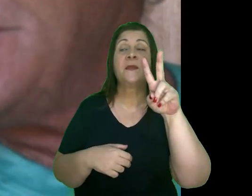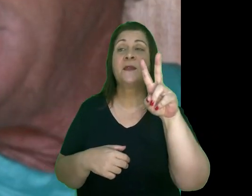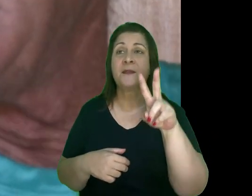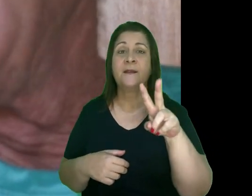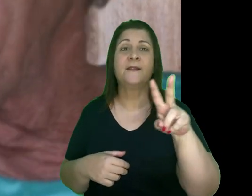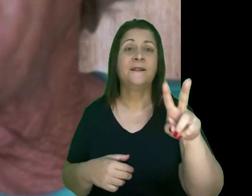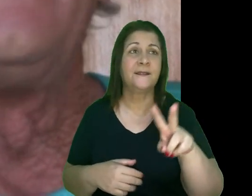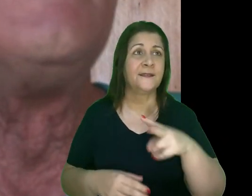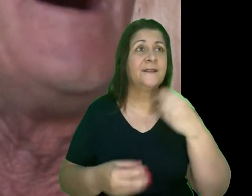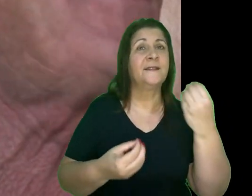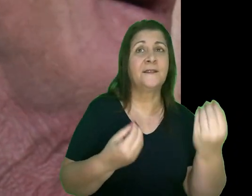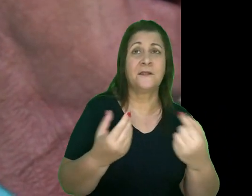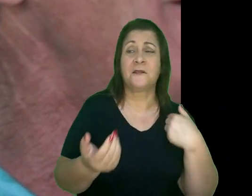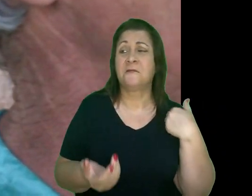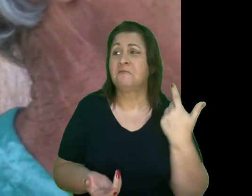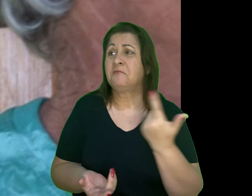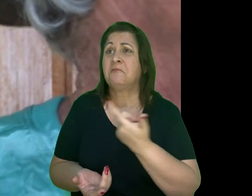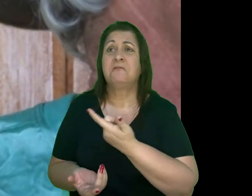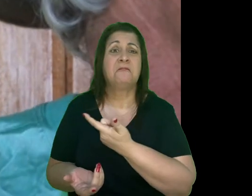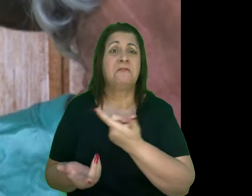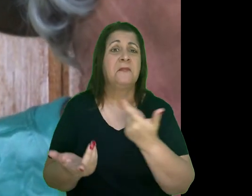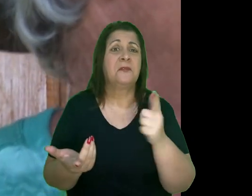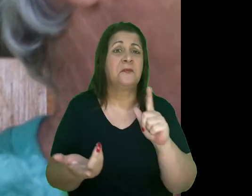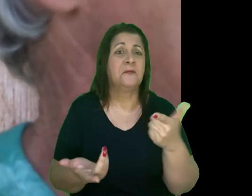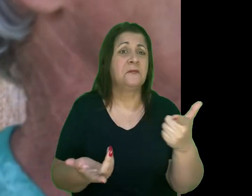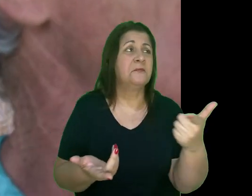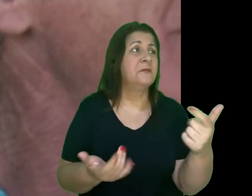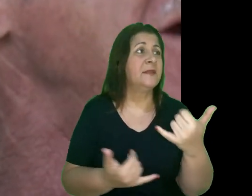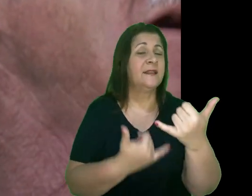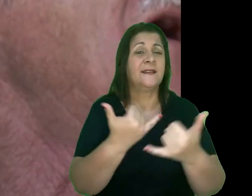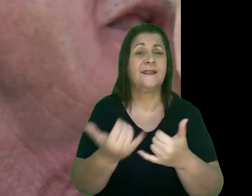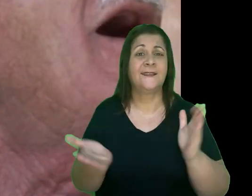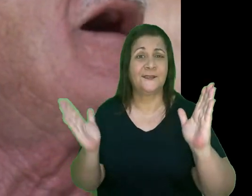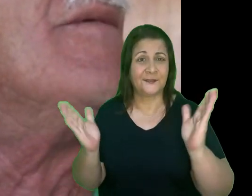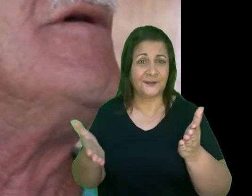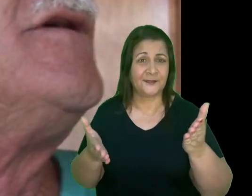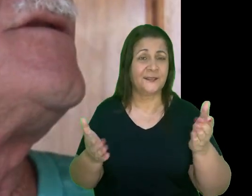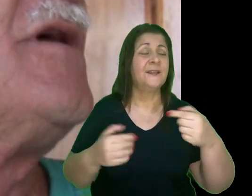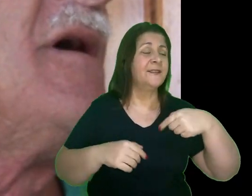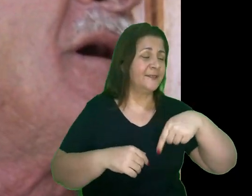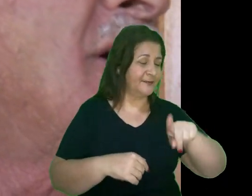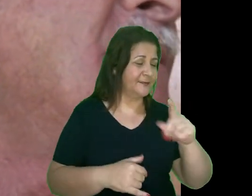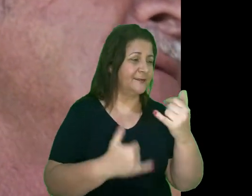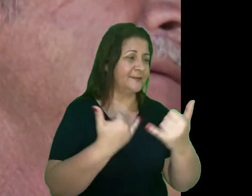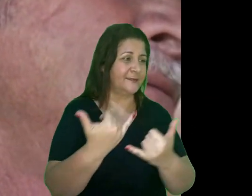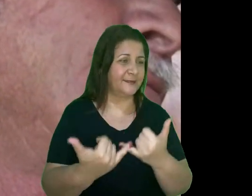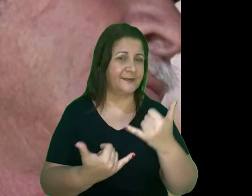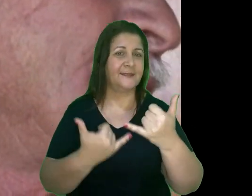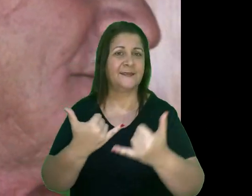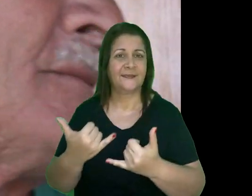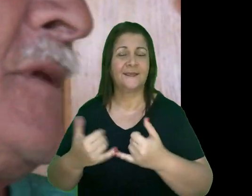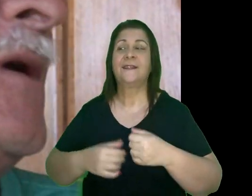Cobra morde, vai ter vida na rodinha. Roda munição, até hoje eu não brinquei. Vou brincar na